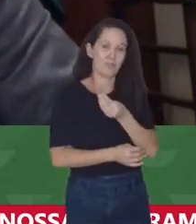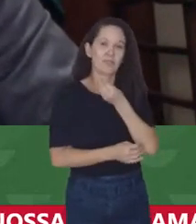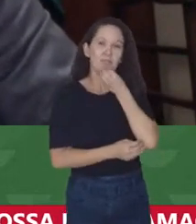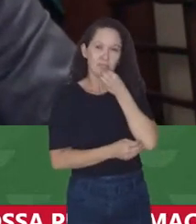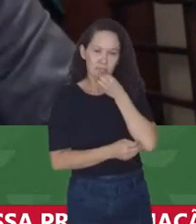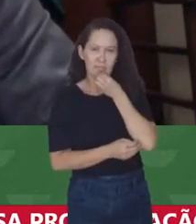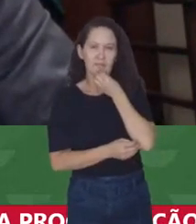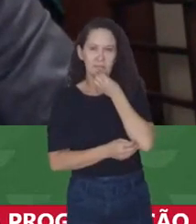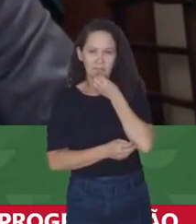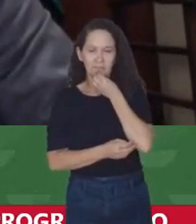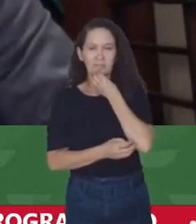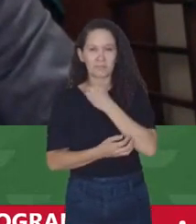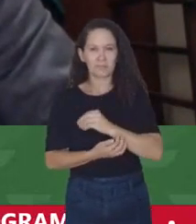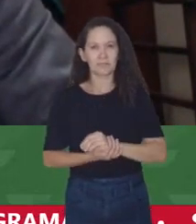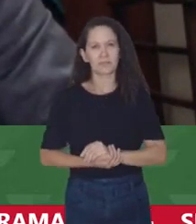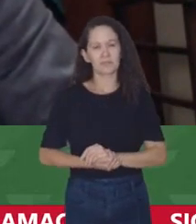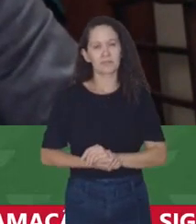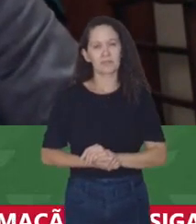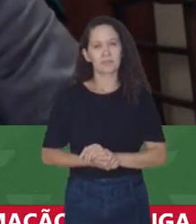oportunidades,